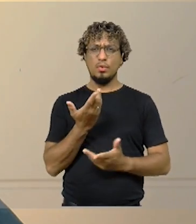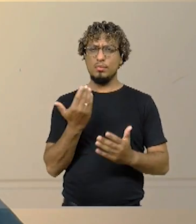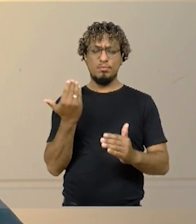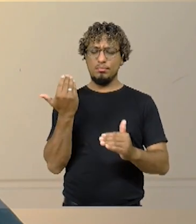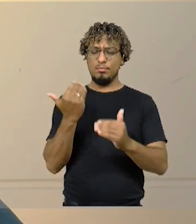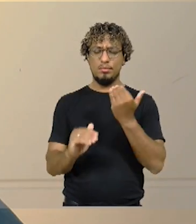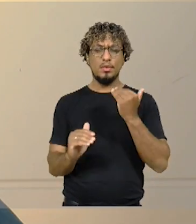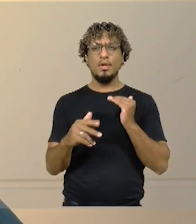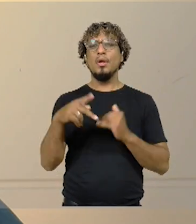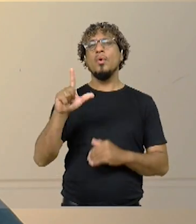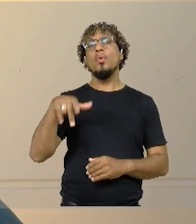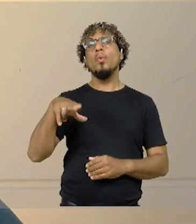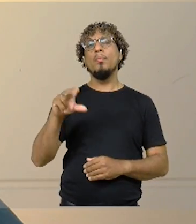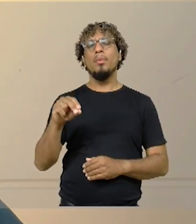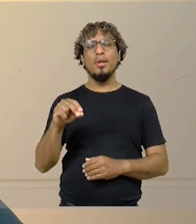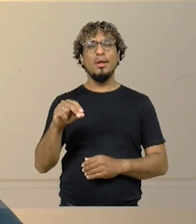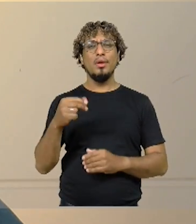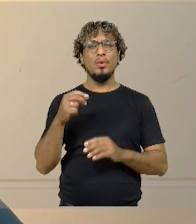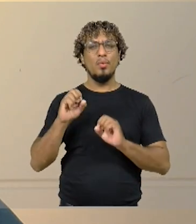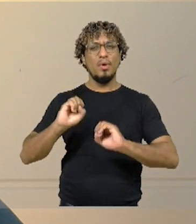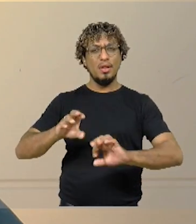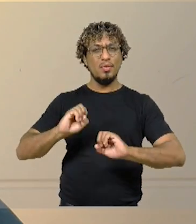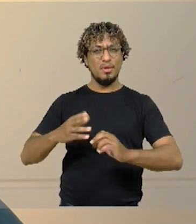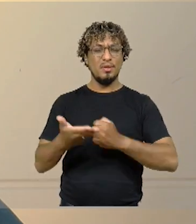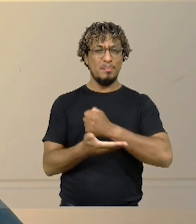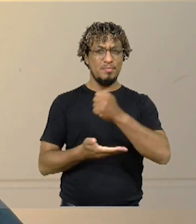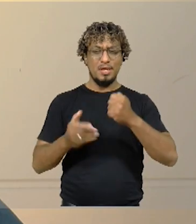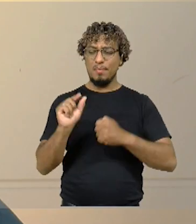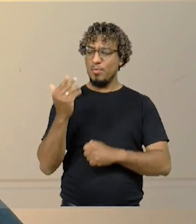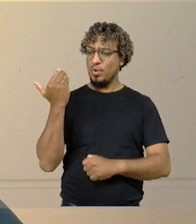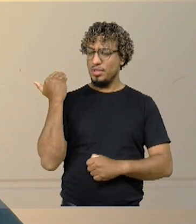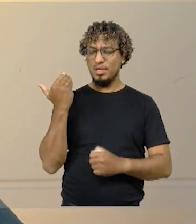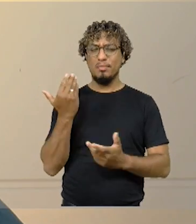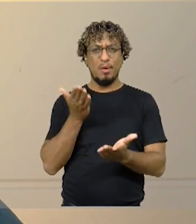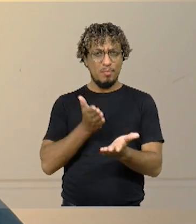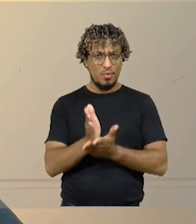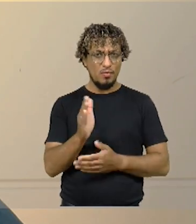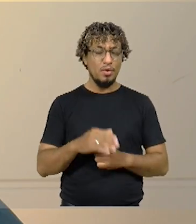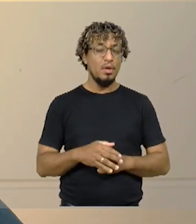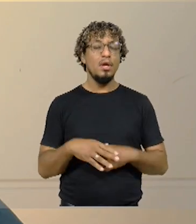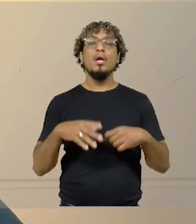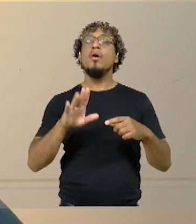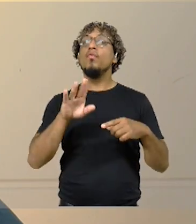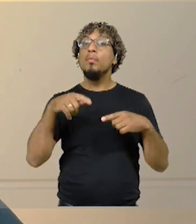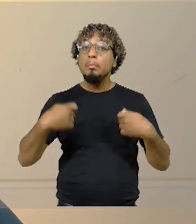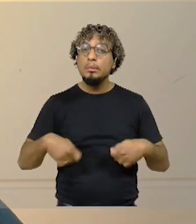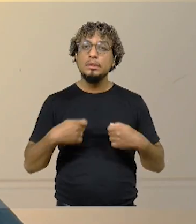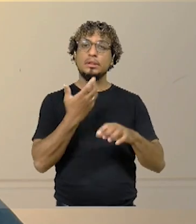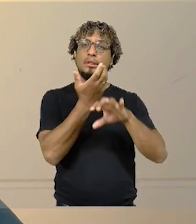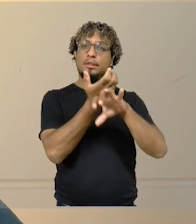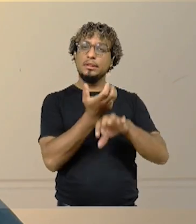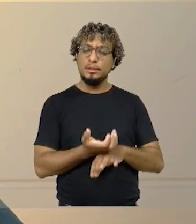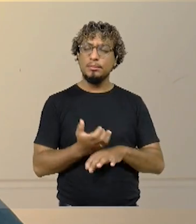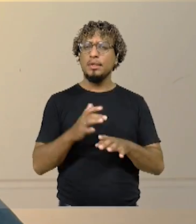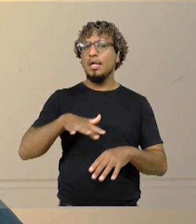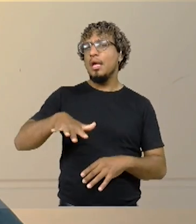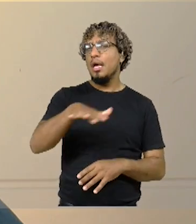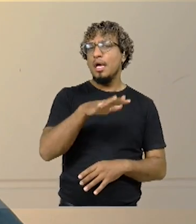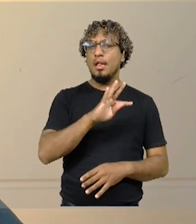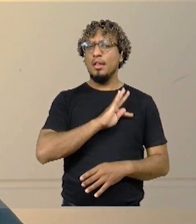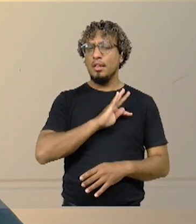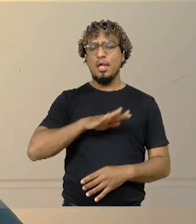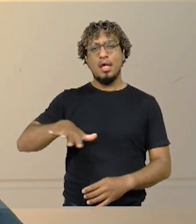cobrador, de motorista, de assistente das pessoas com deficiência, porque os ônibus, as rampas não são automáticas, não